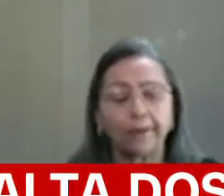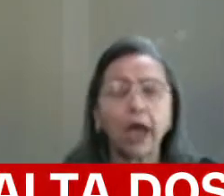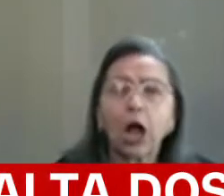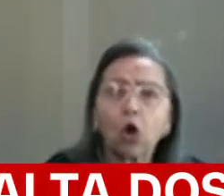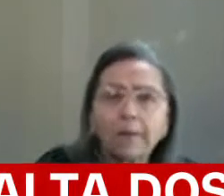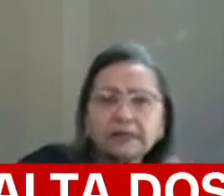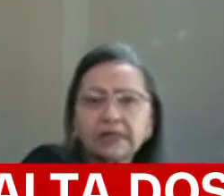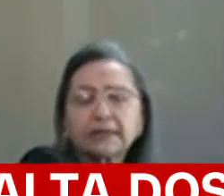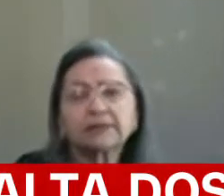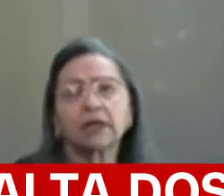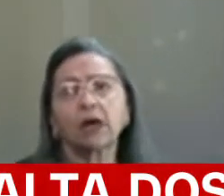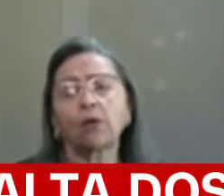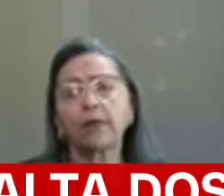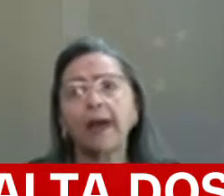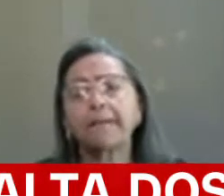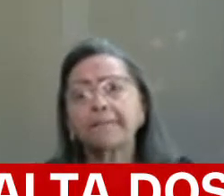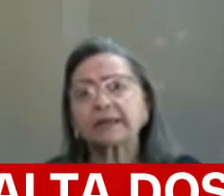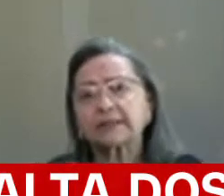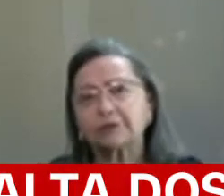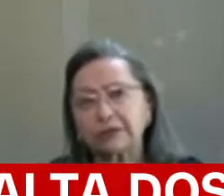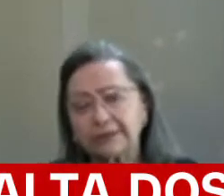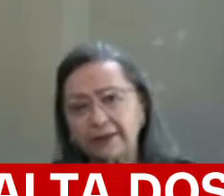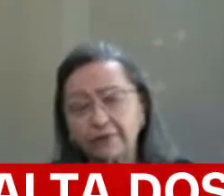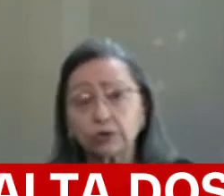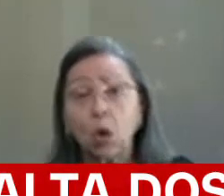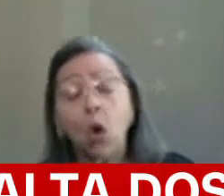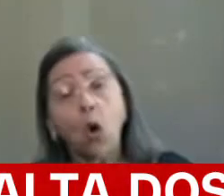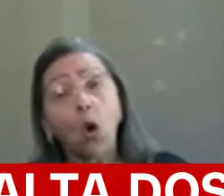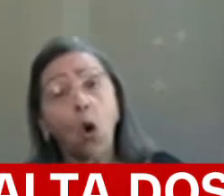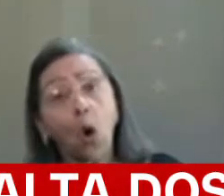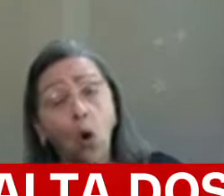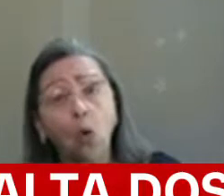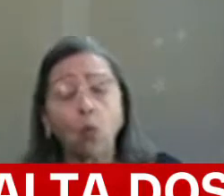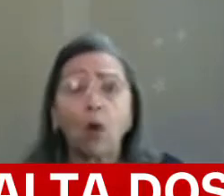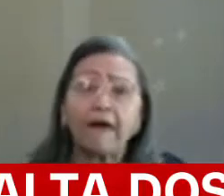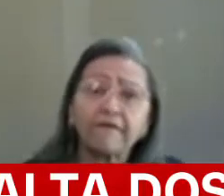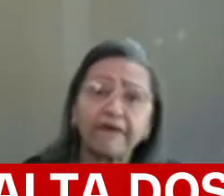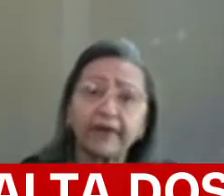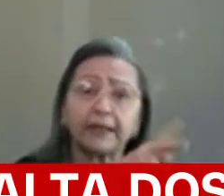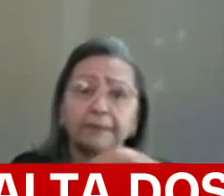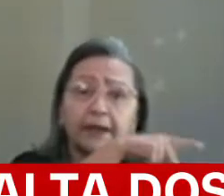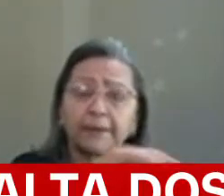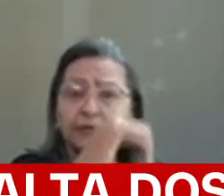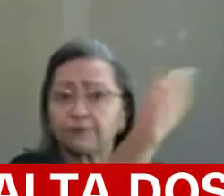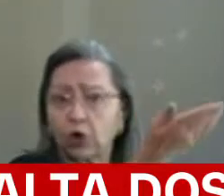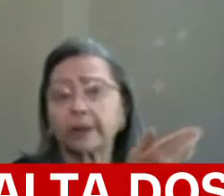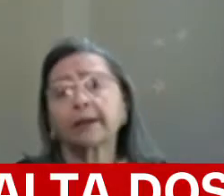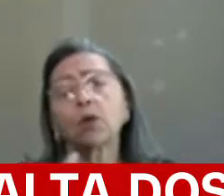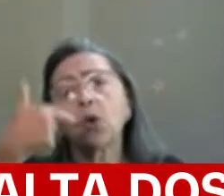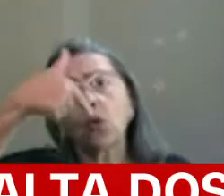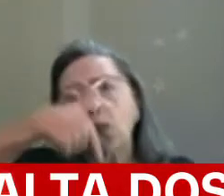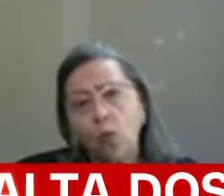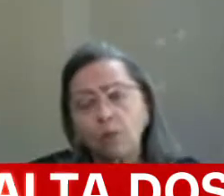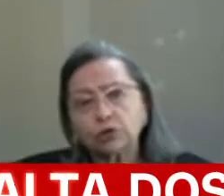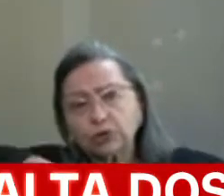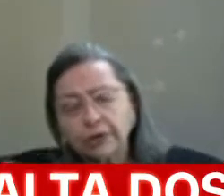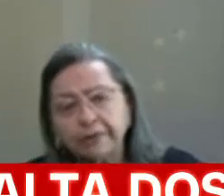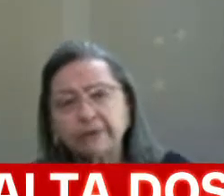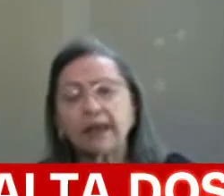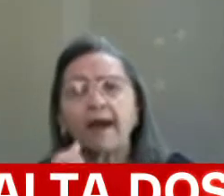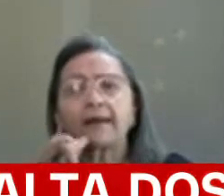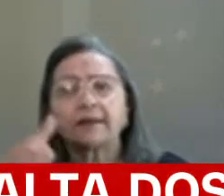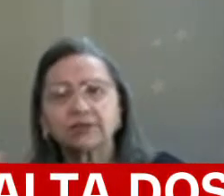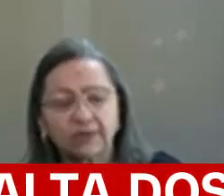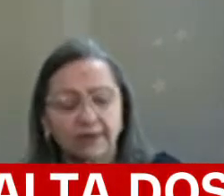comercialização, a prestação de serviços ou a importação, os combustíveis, a energia